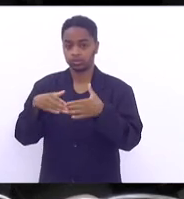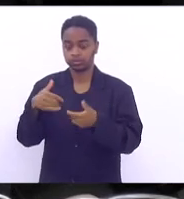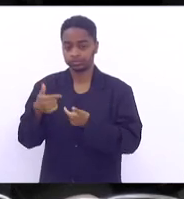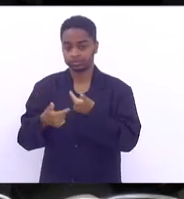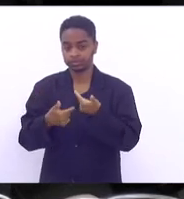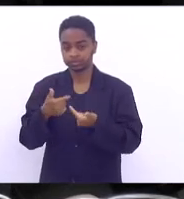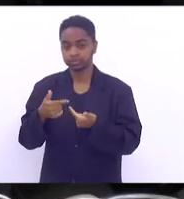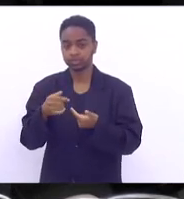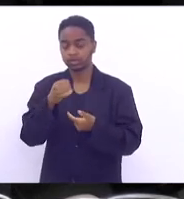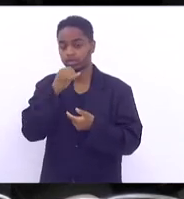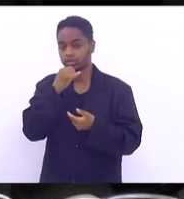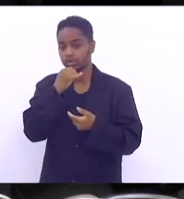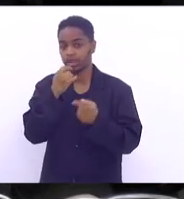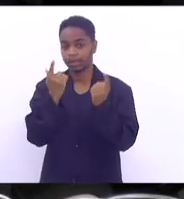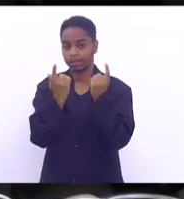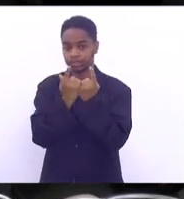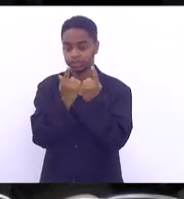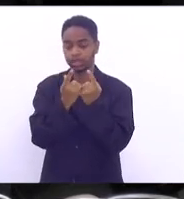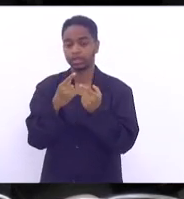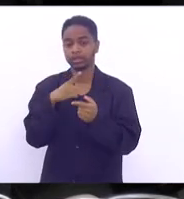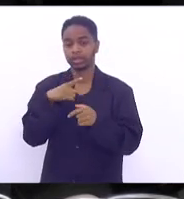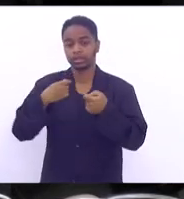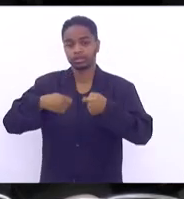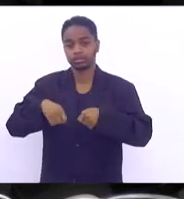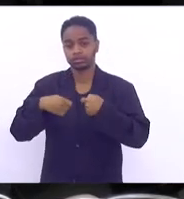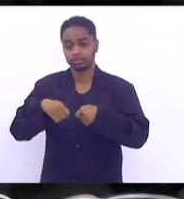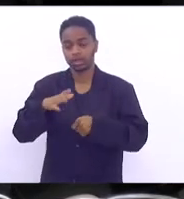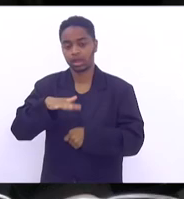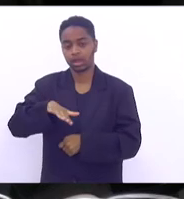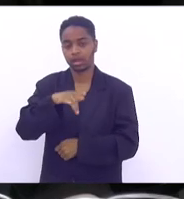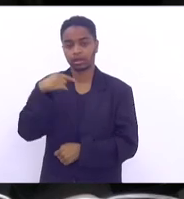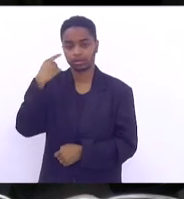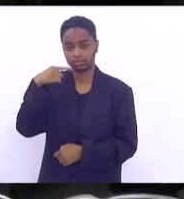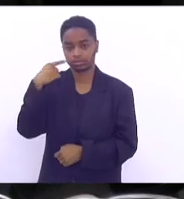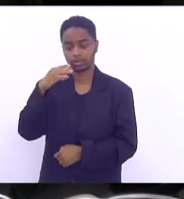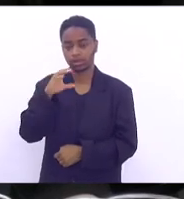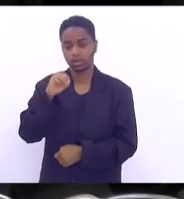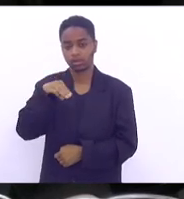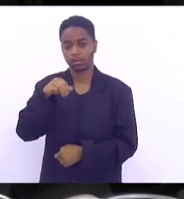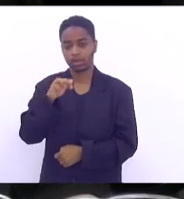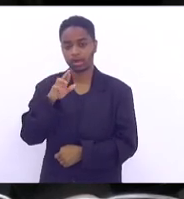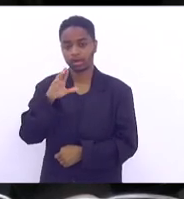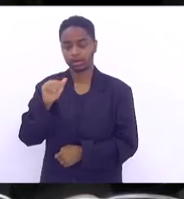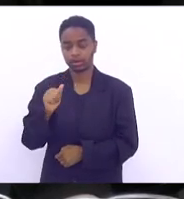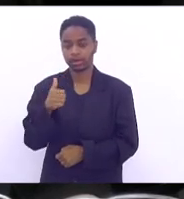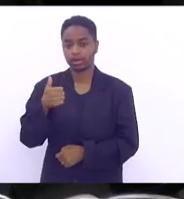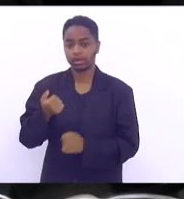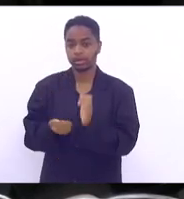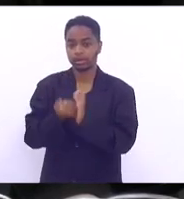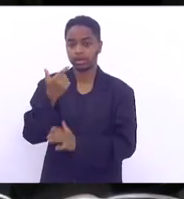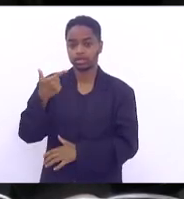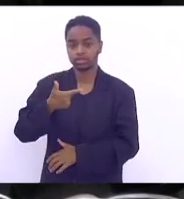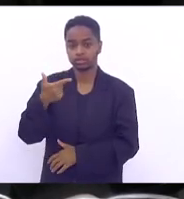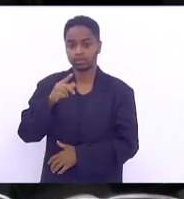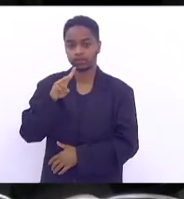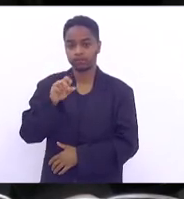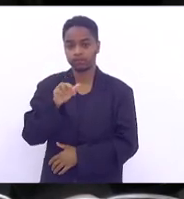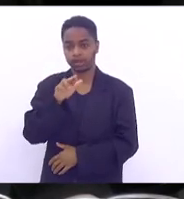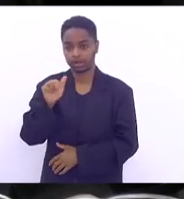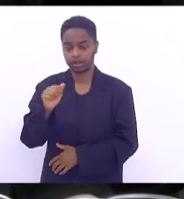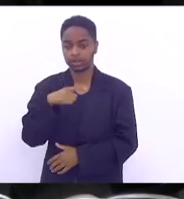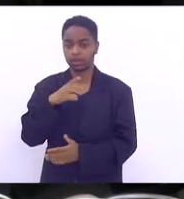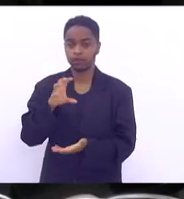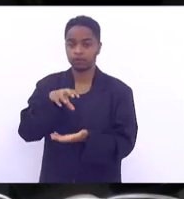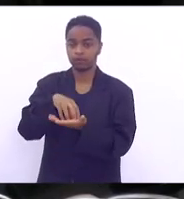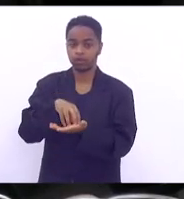lá em Magé existe uma demanda muito grande da advocacia, da comarca, para a criação da segunda vara cível. Lá nós temos o Fórum Central e o